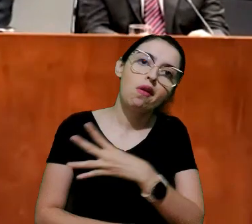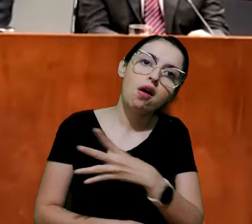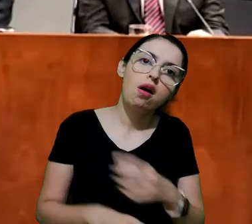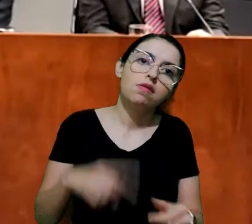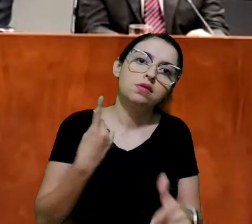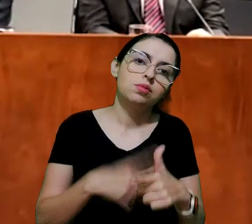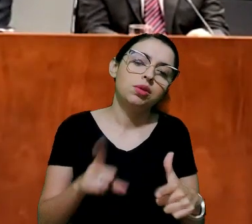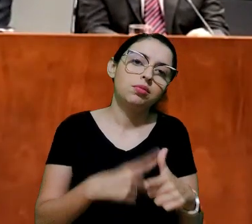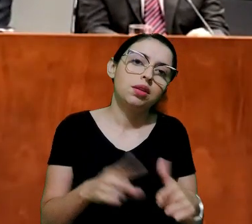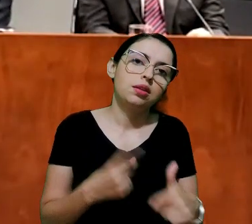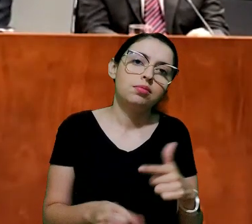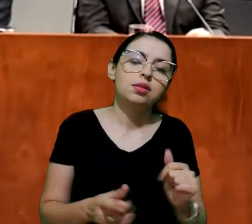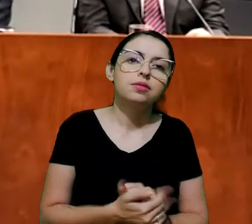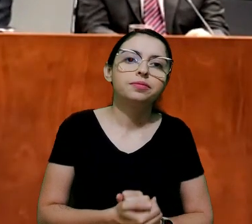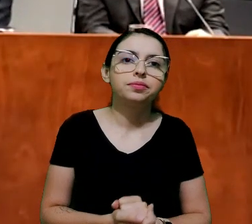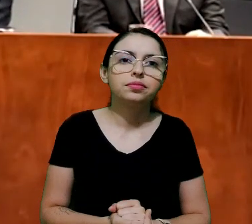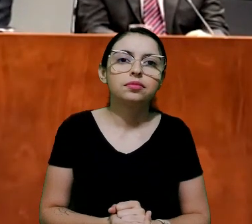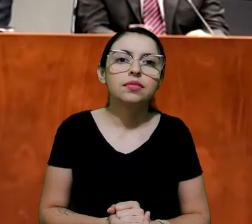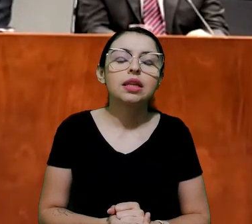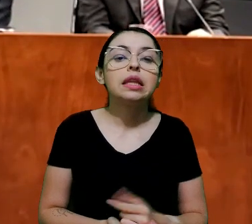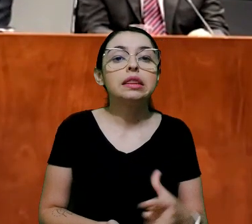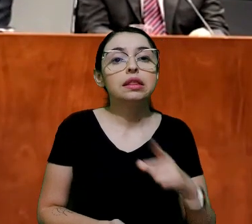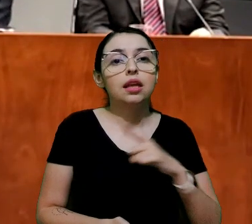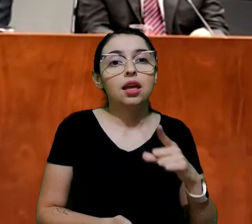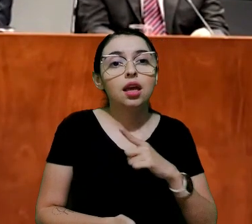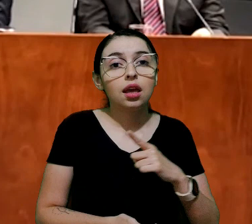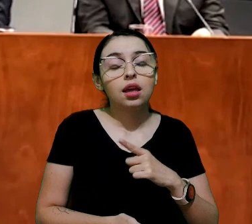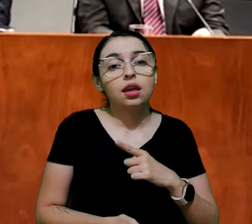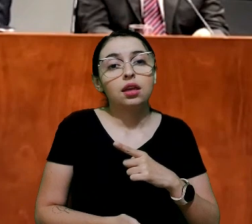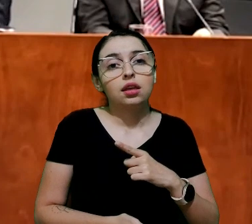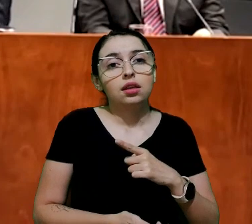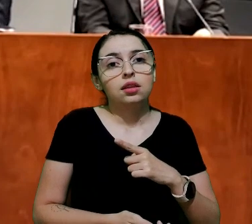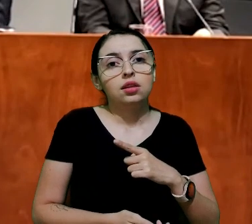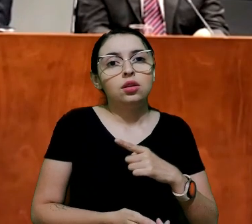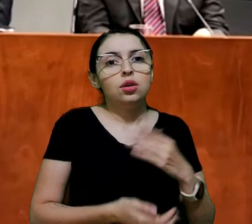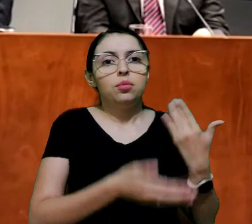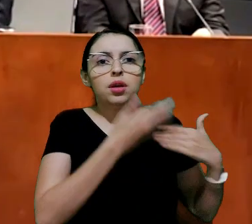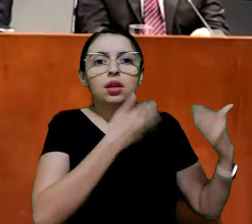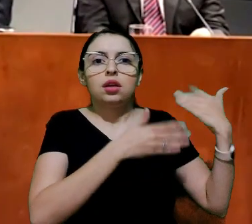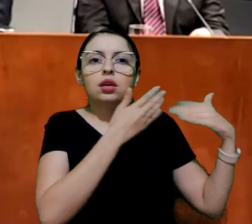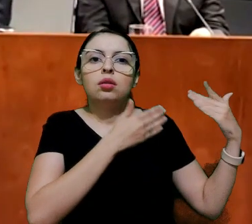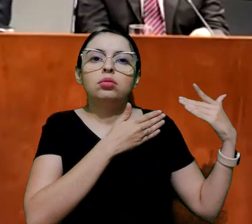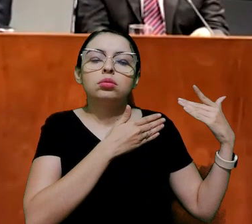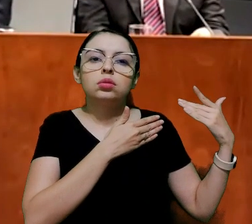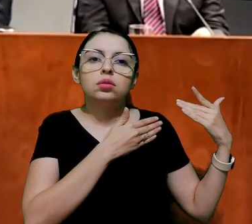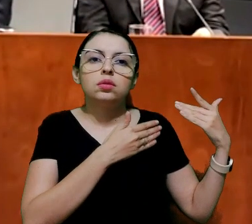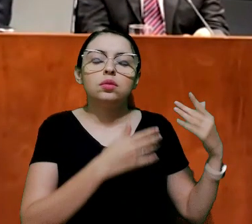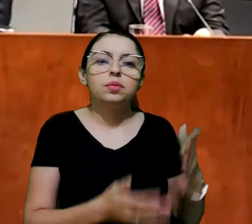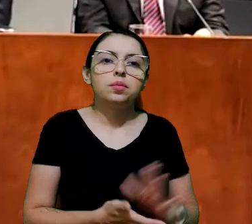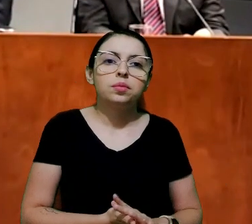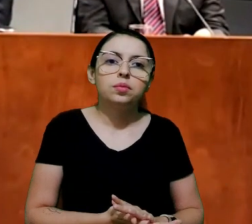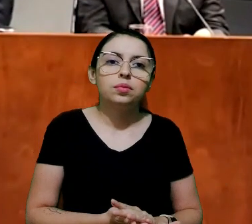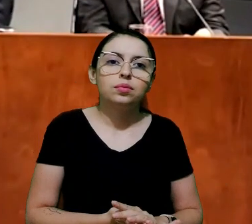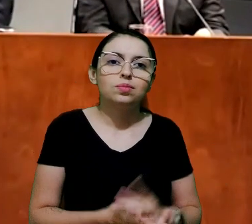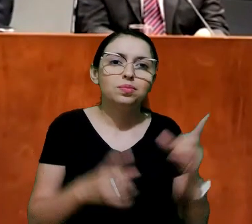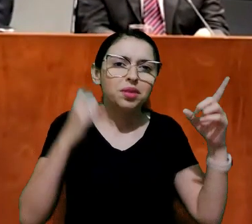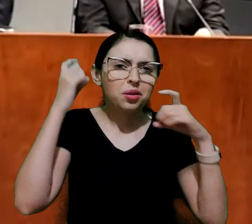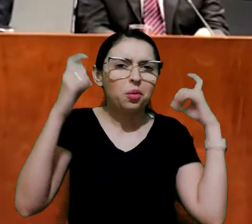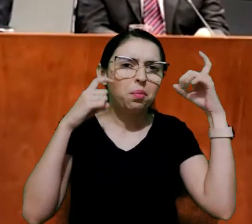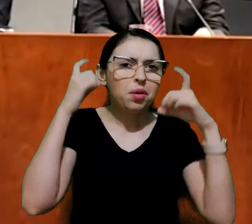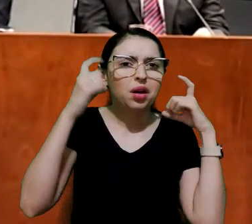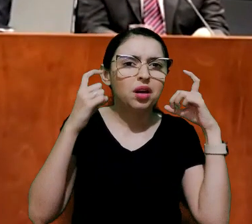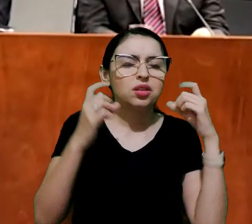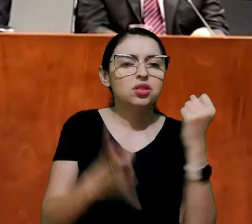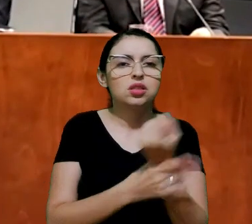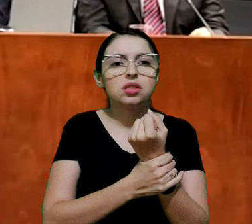como cria outros. Então, isso eu queria dizer quer dizer que nós estamos passando um